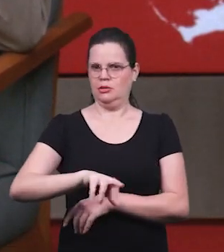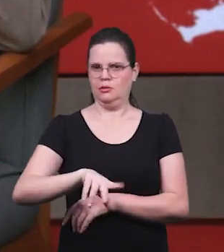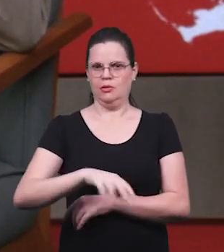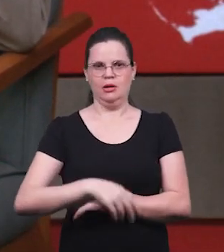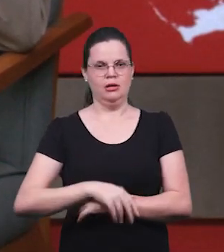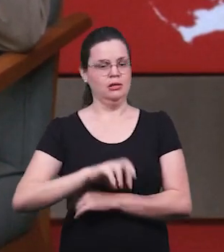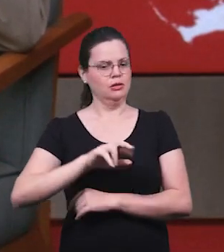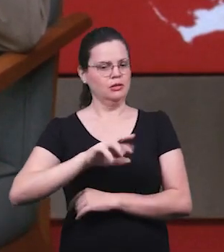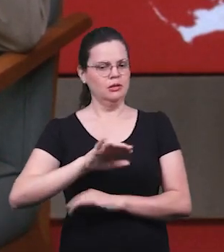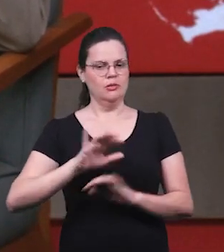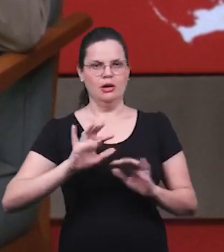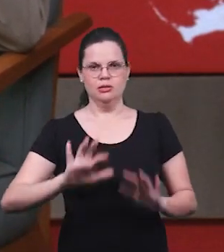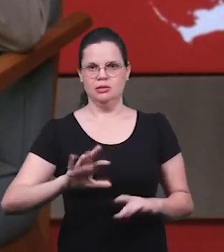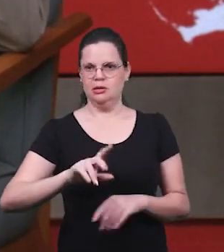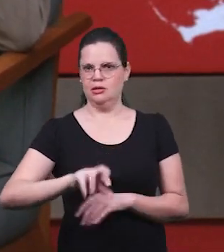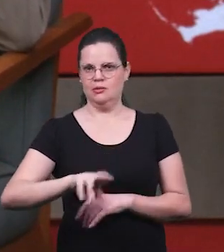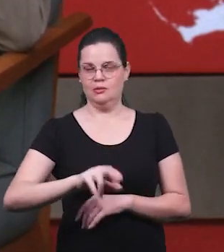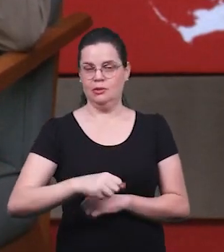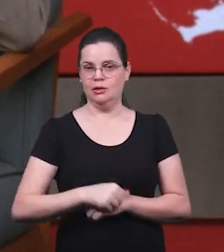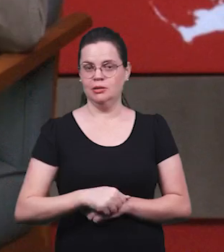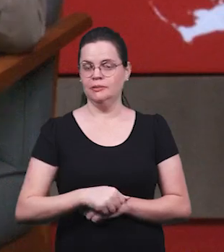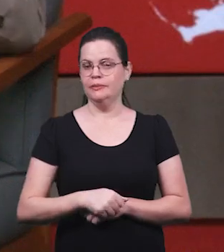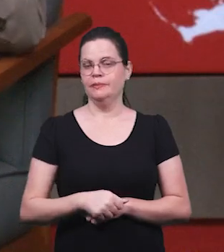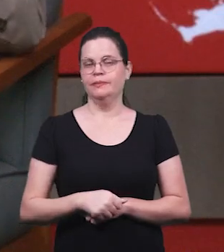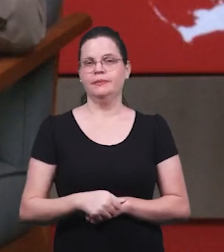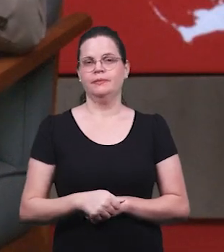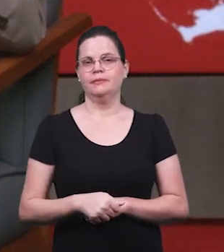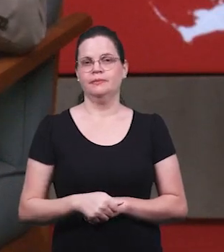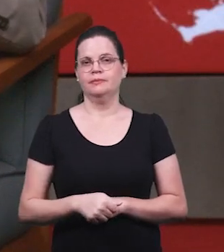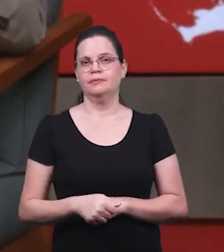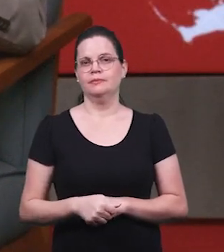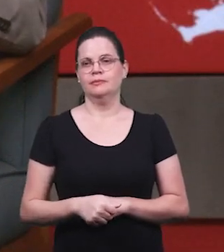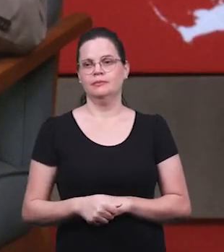é bem assim, porque tanto